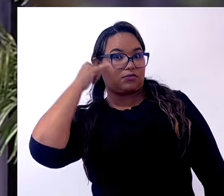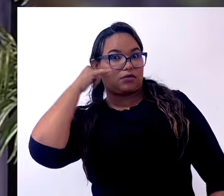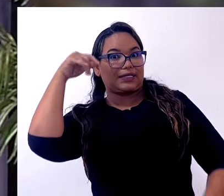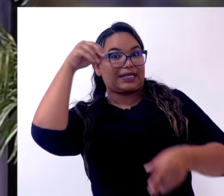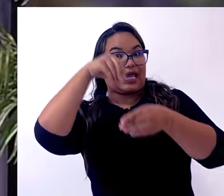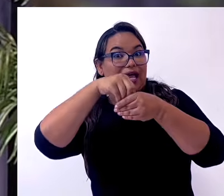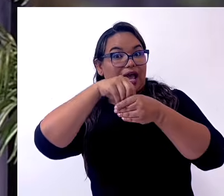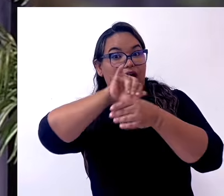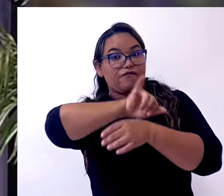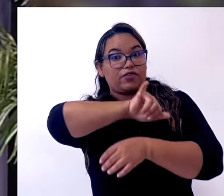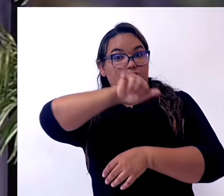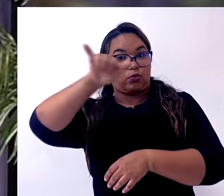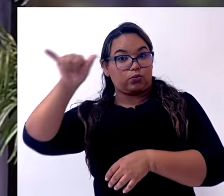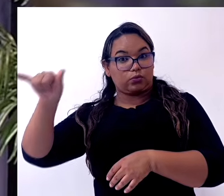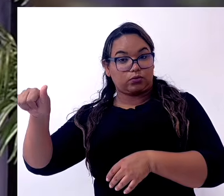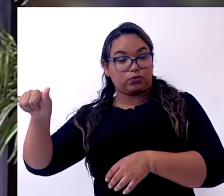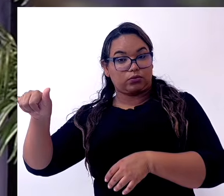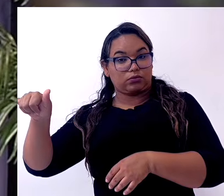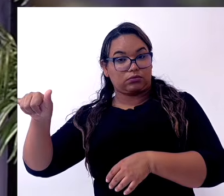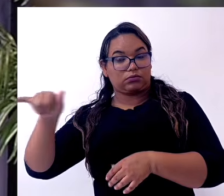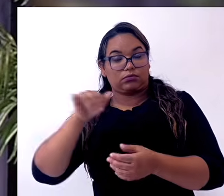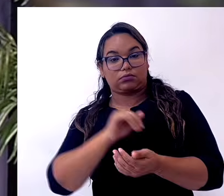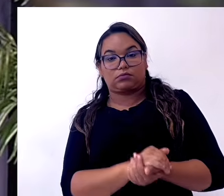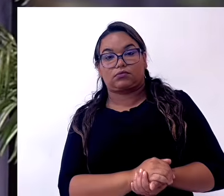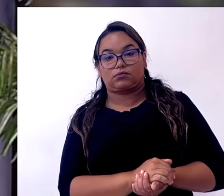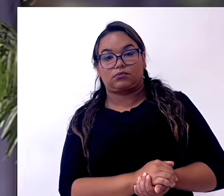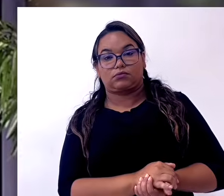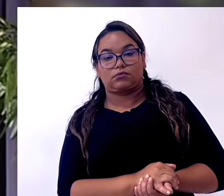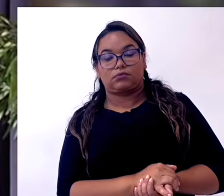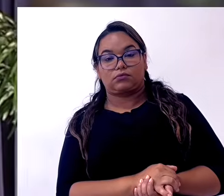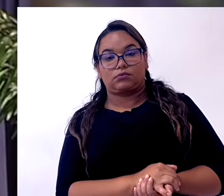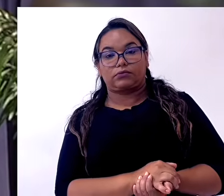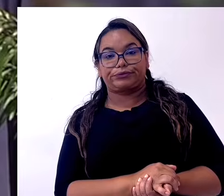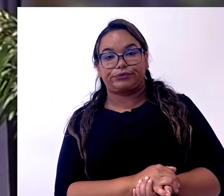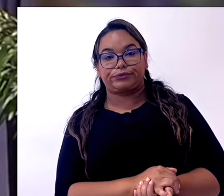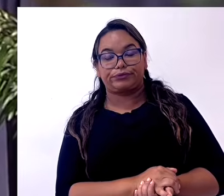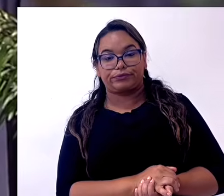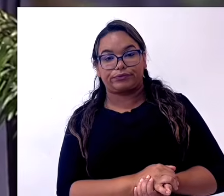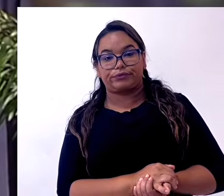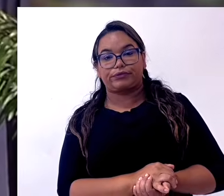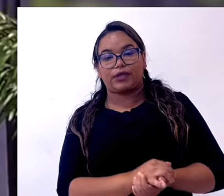E ninguém nunca conseguiu encontrar os registros dessa ligação.